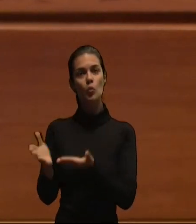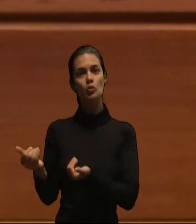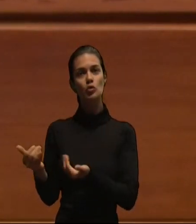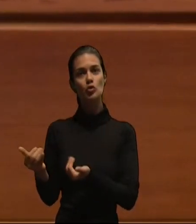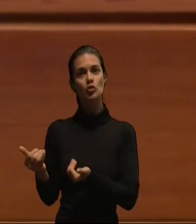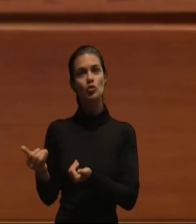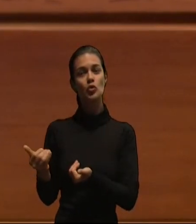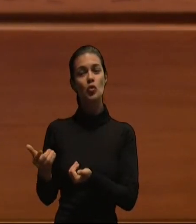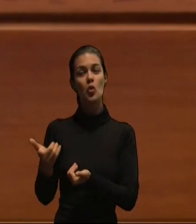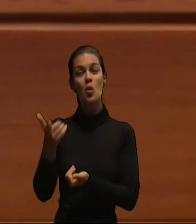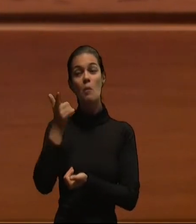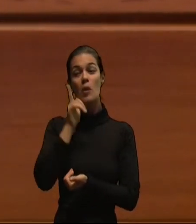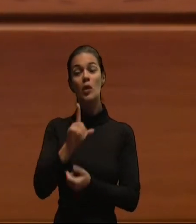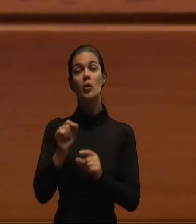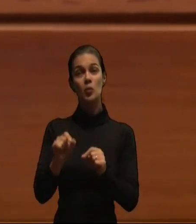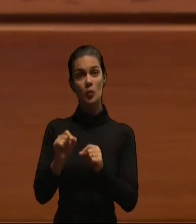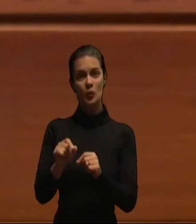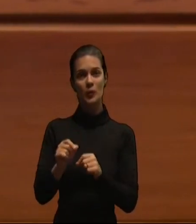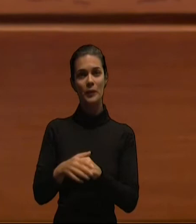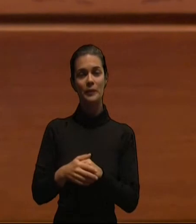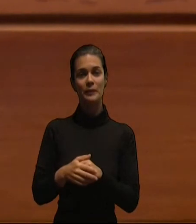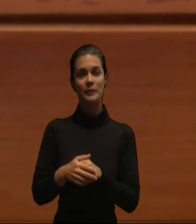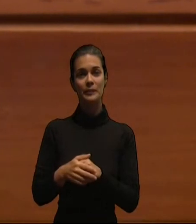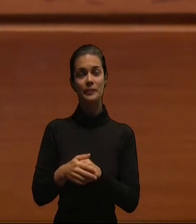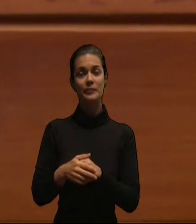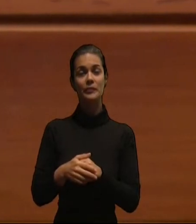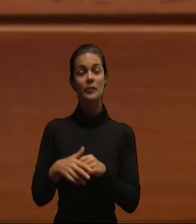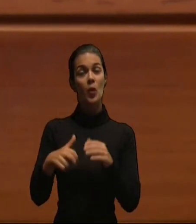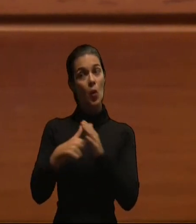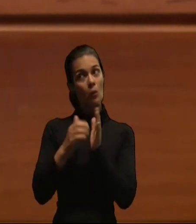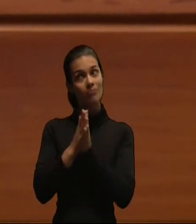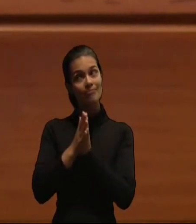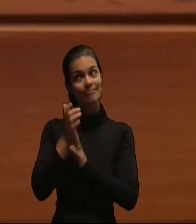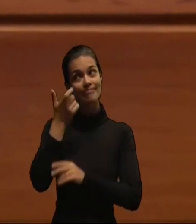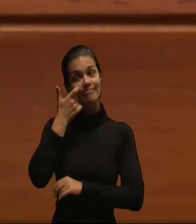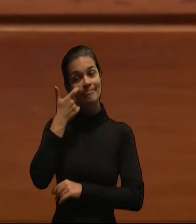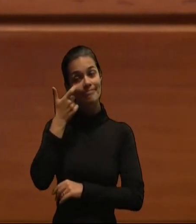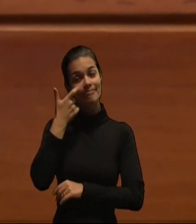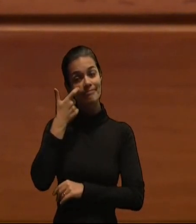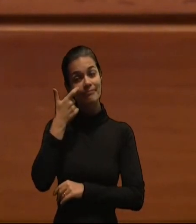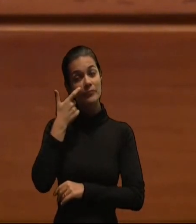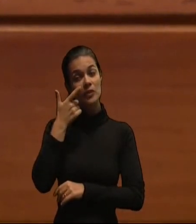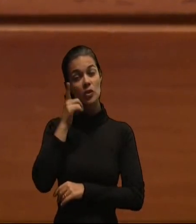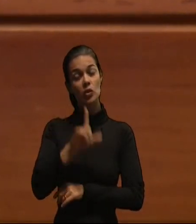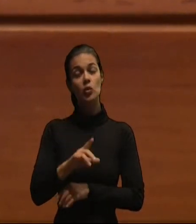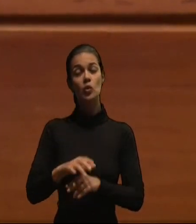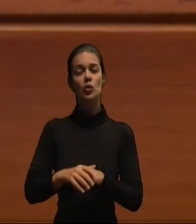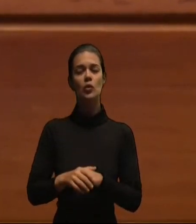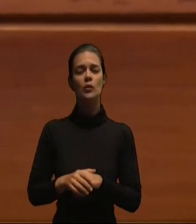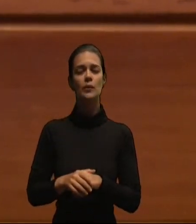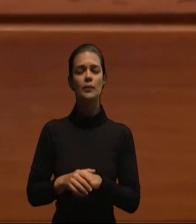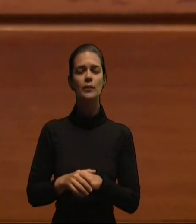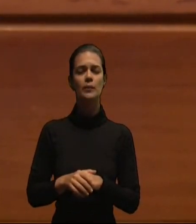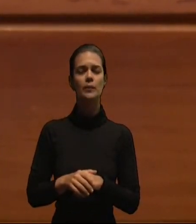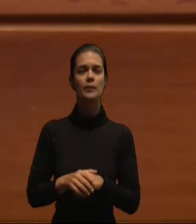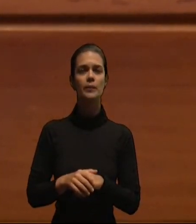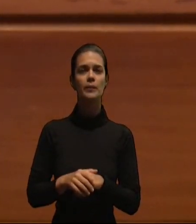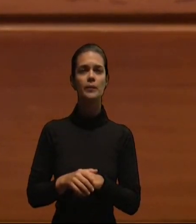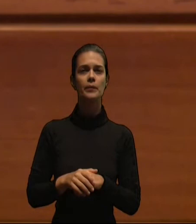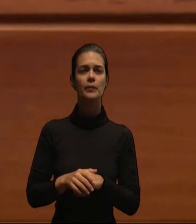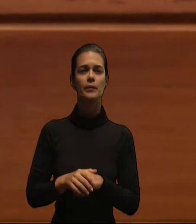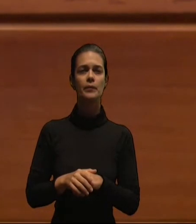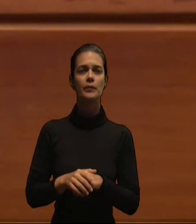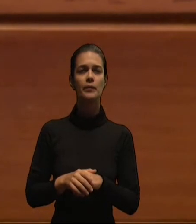estarmos realizando, quem sabe, estamos orando e avaliando essa possibilidade de estarmos realizando um culto conforme determinação do nosso